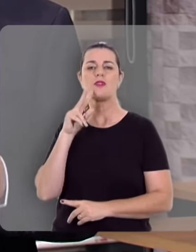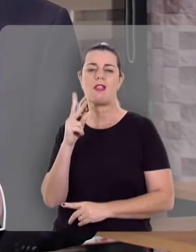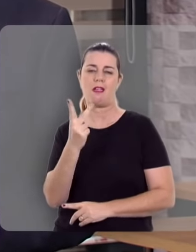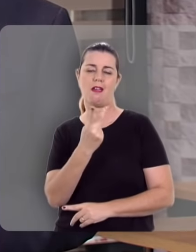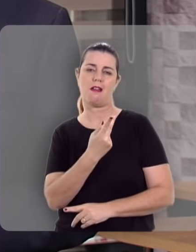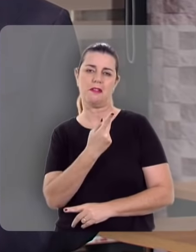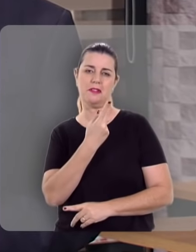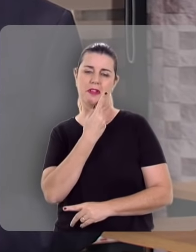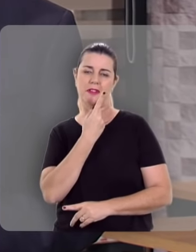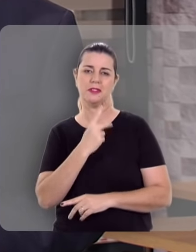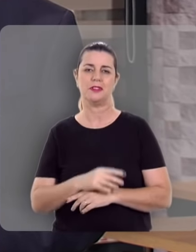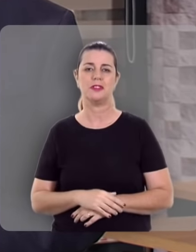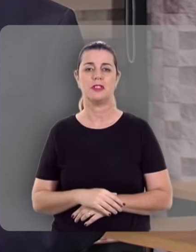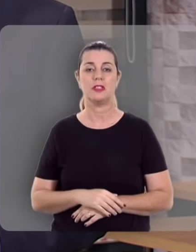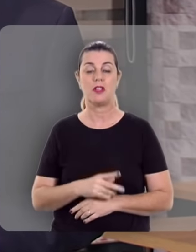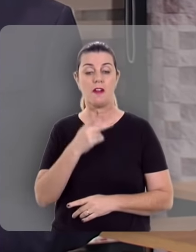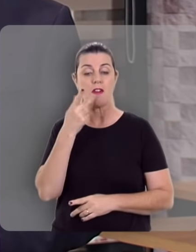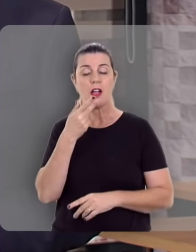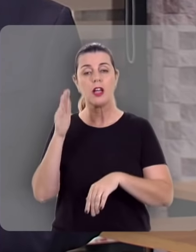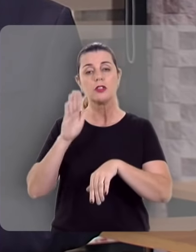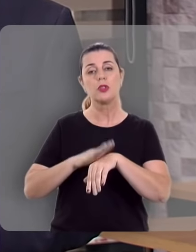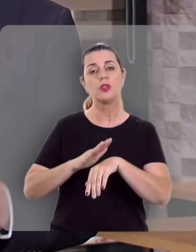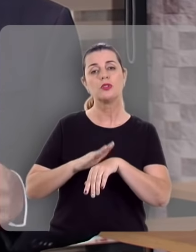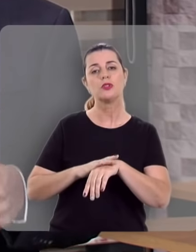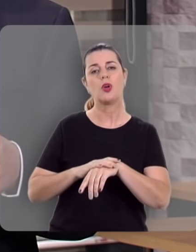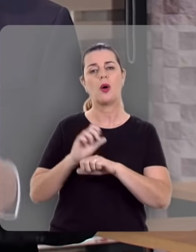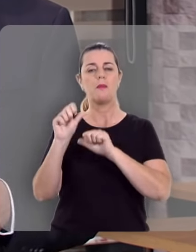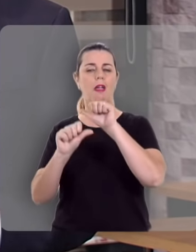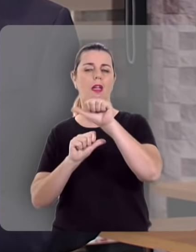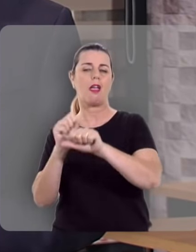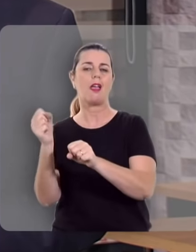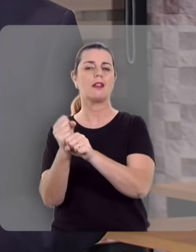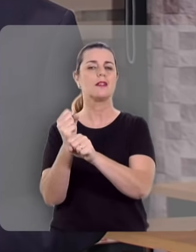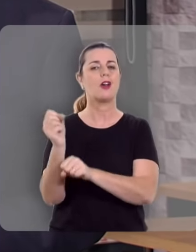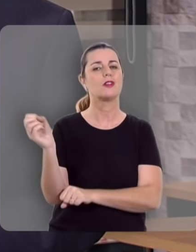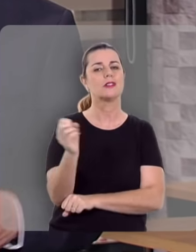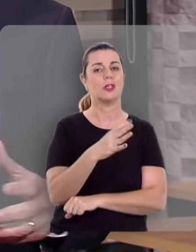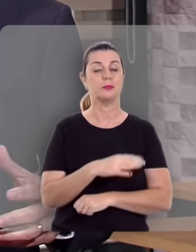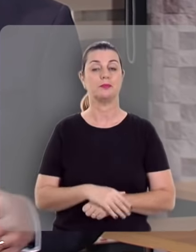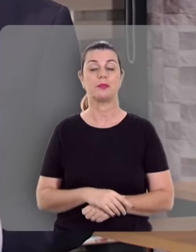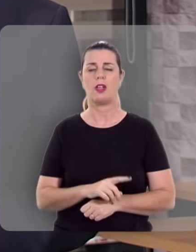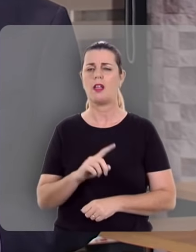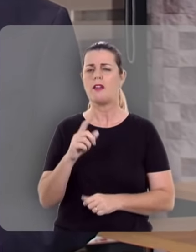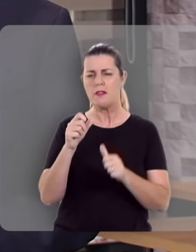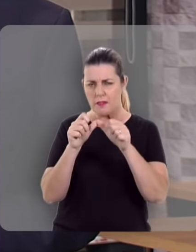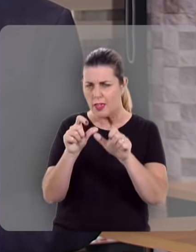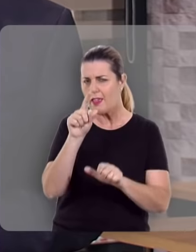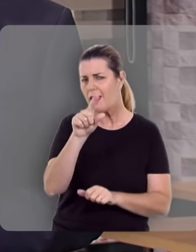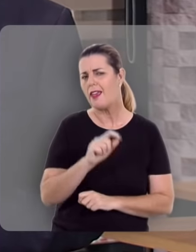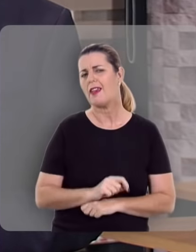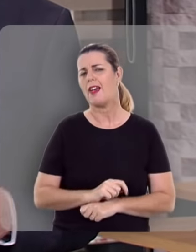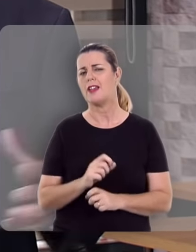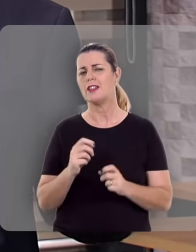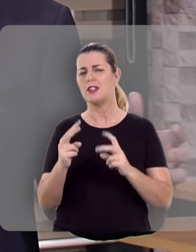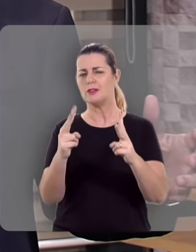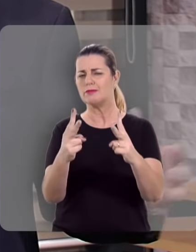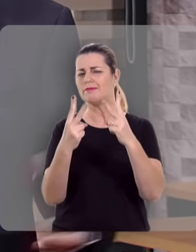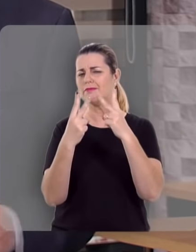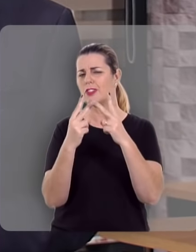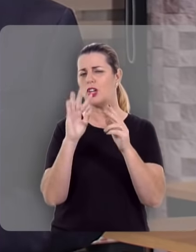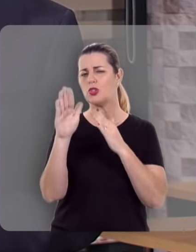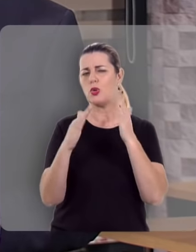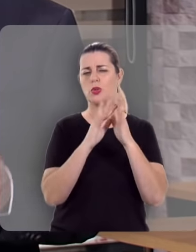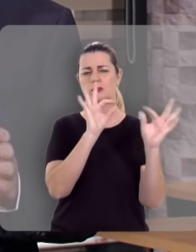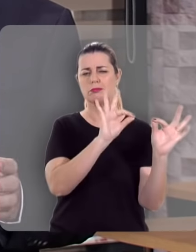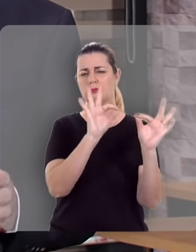reverendo Hernandes Dias Lopes, falando também sobre restauração. Não sai daí, acompanhe conosco todo